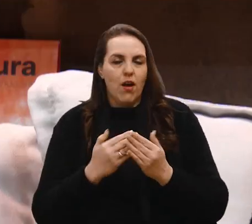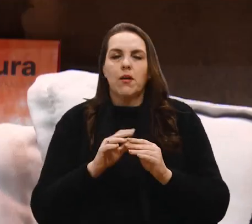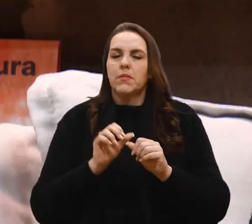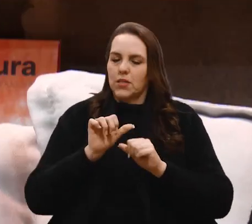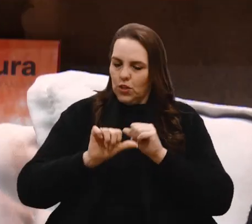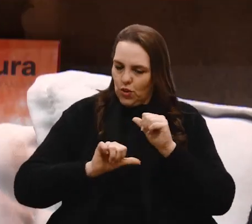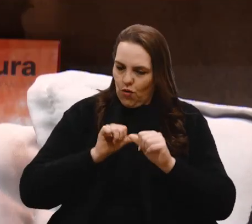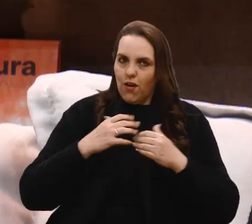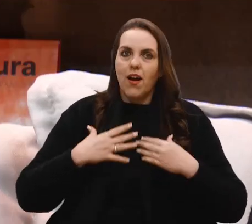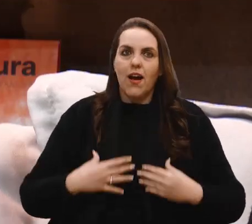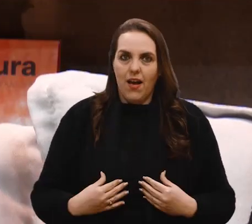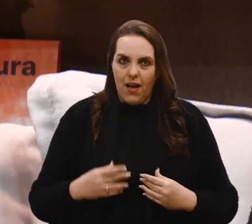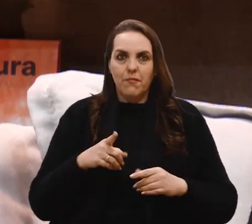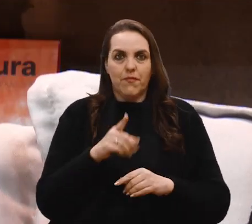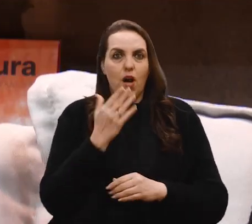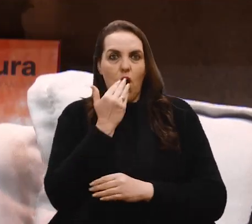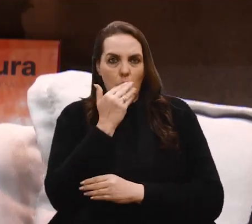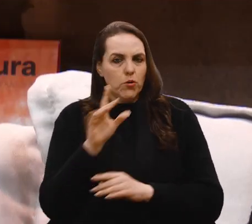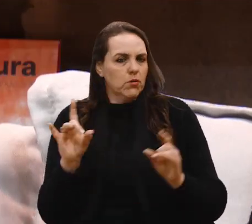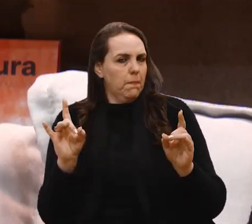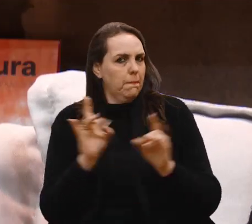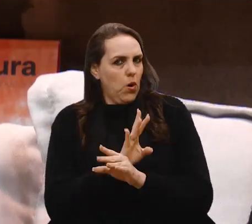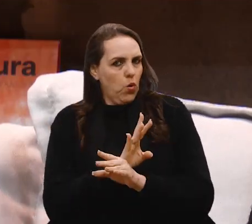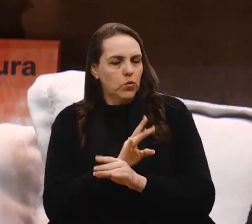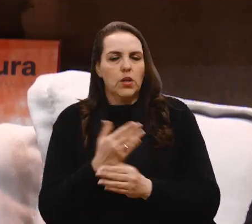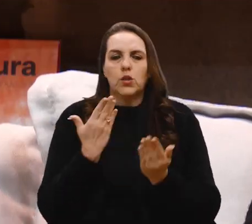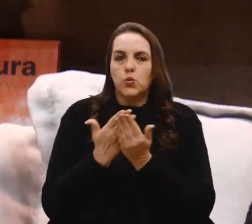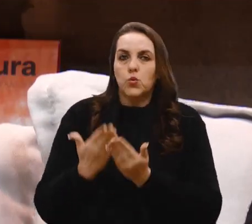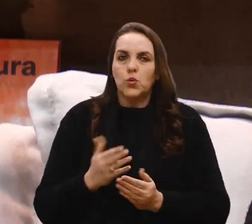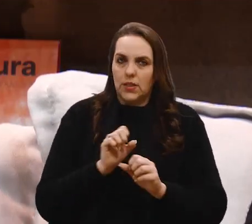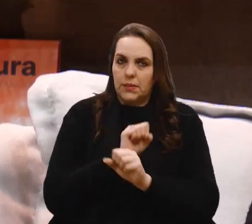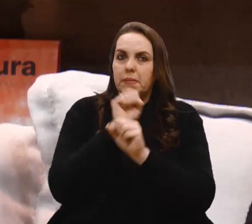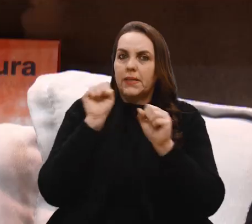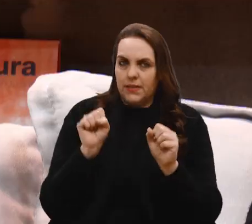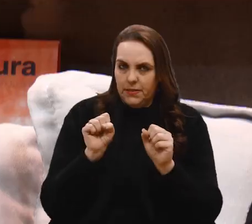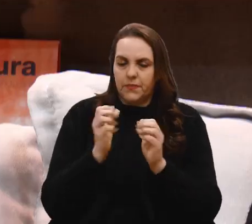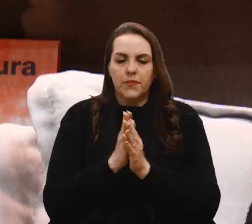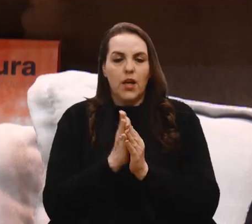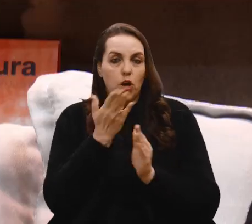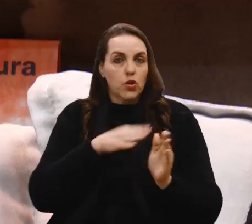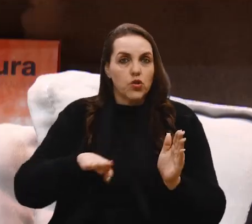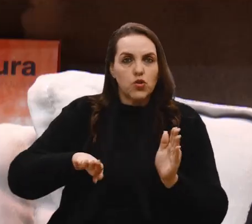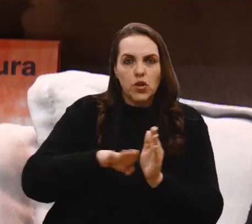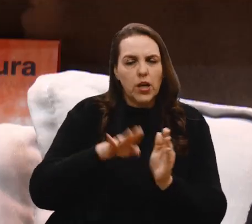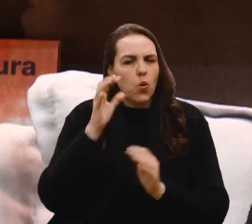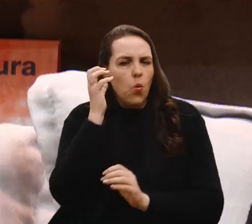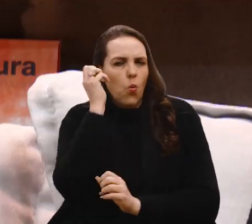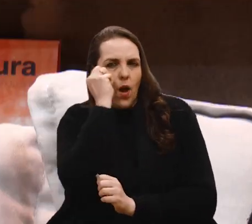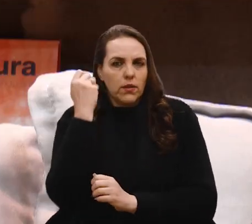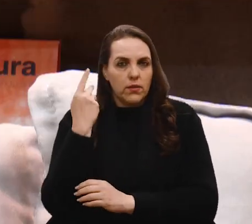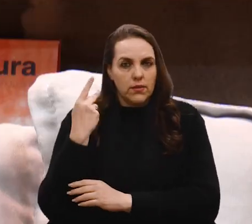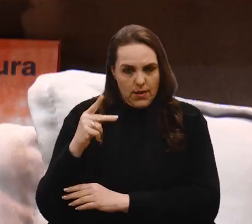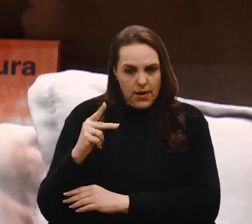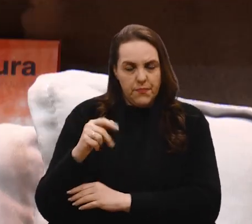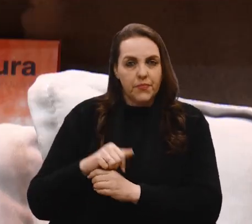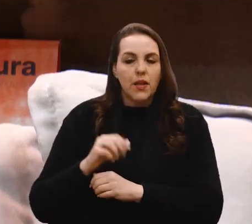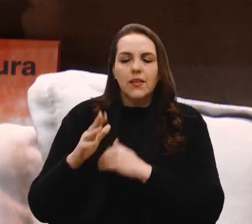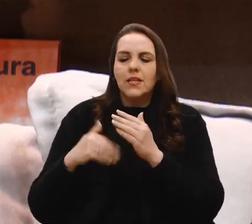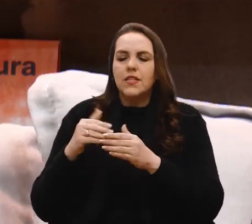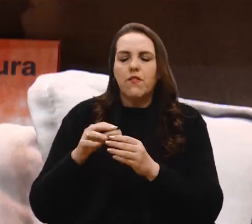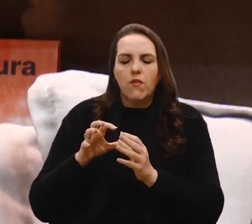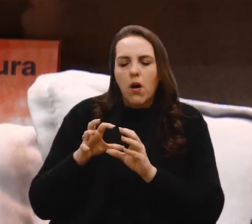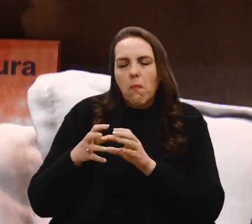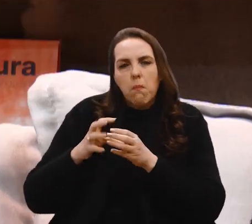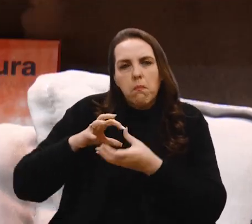para vir pro almoço que já tá pronto, né? Ele estuda de manhã. Aí eu chego no quarto dele, só que ele tá desenvolvendo uma bolinha da